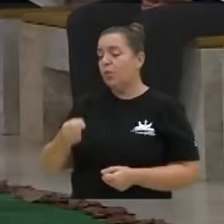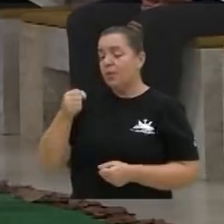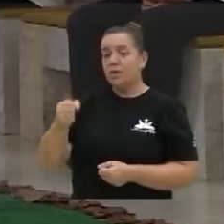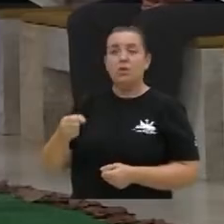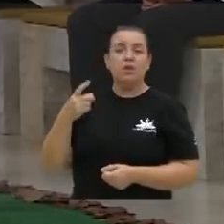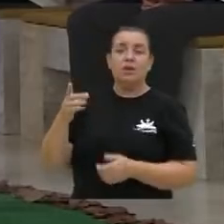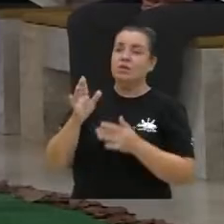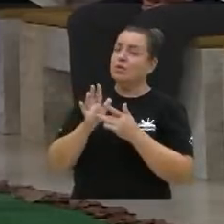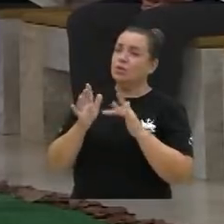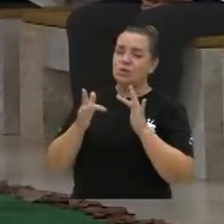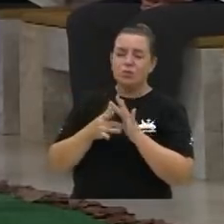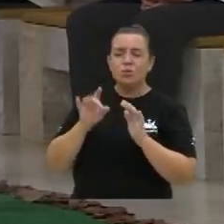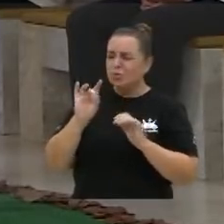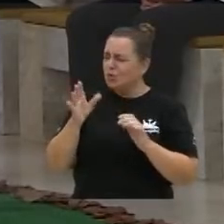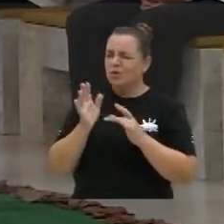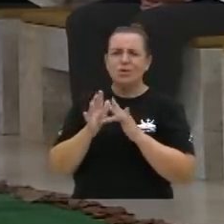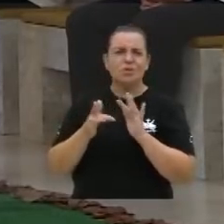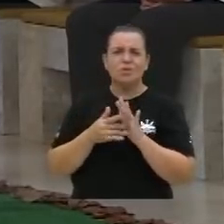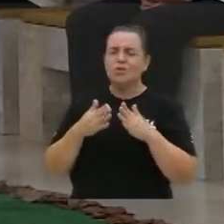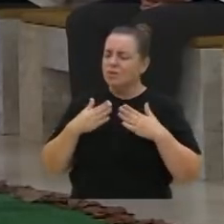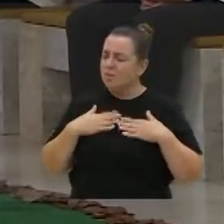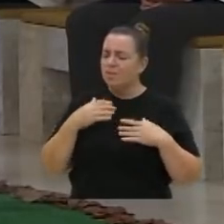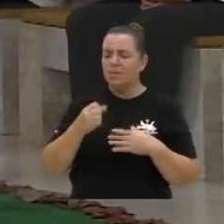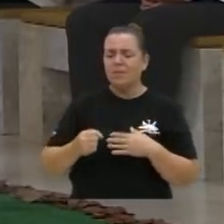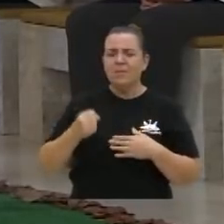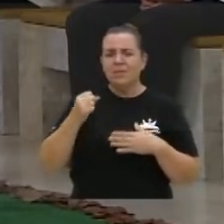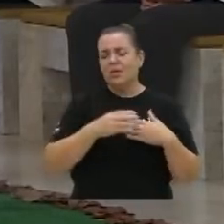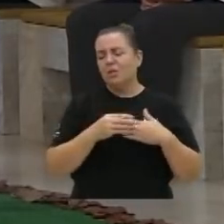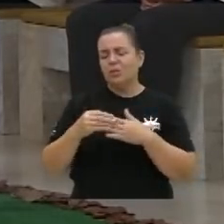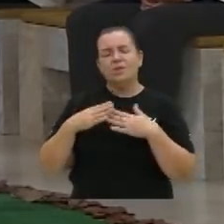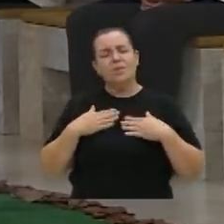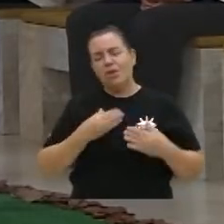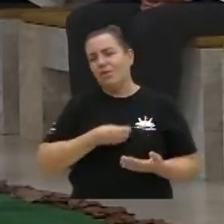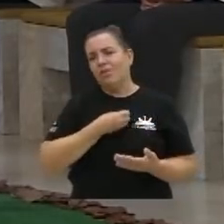tu, Senhor. Eu não quero